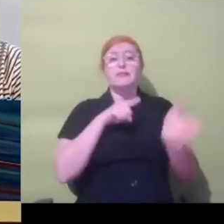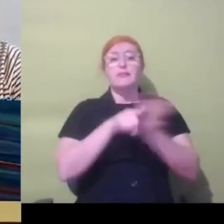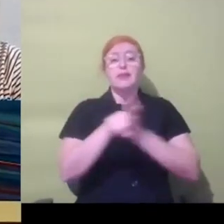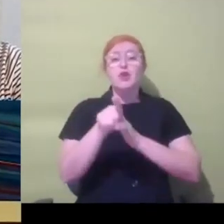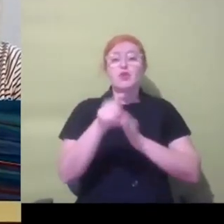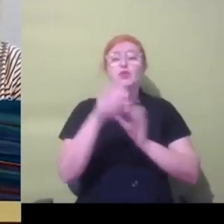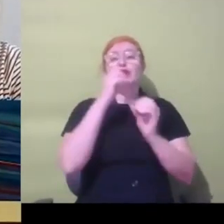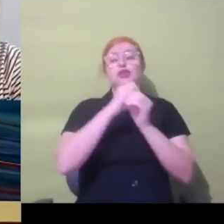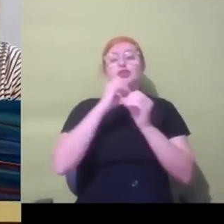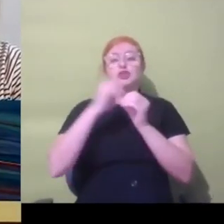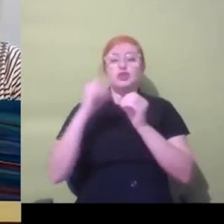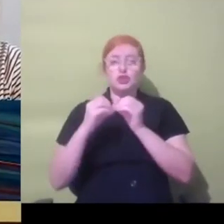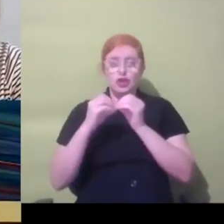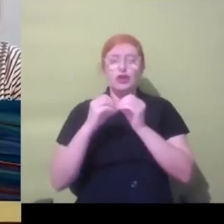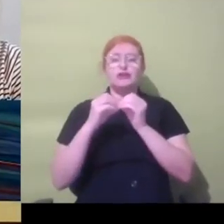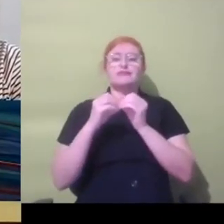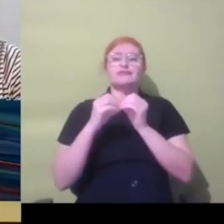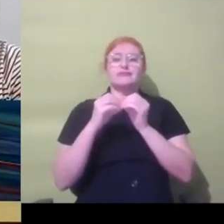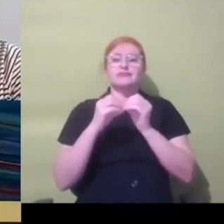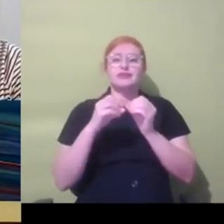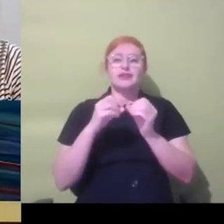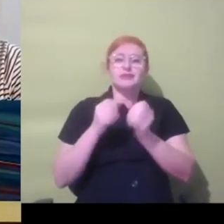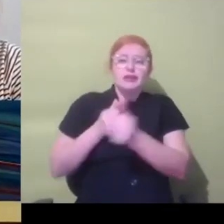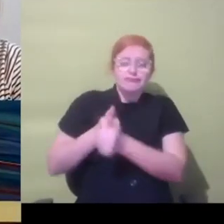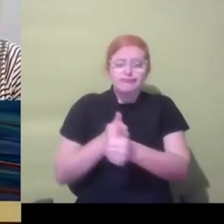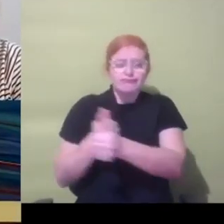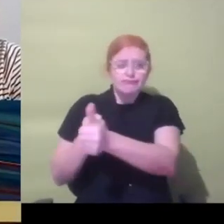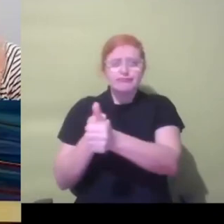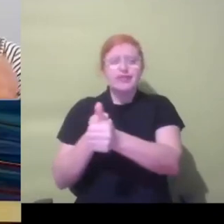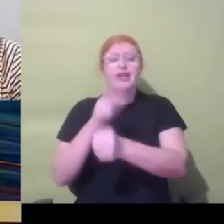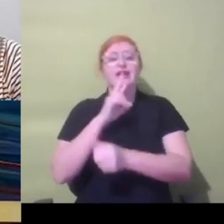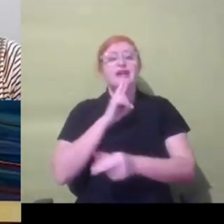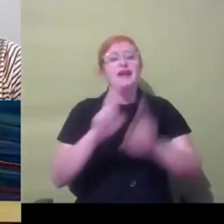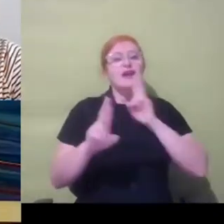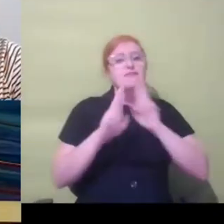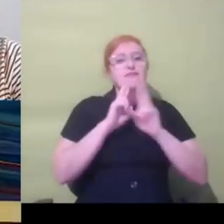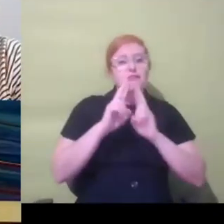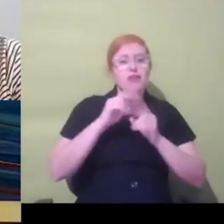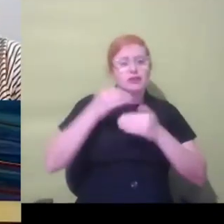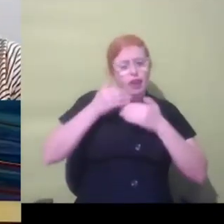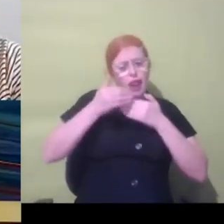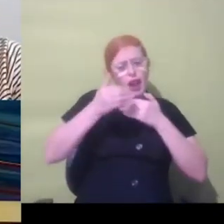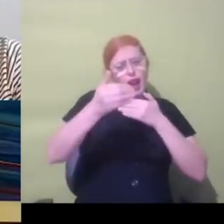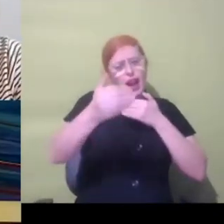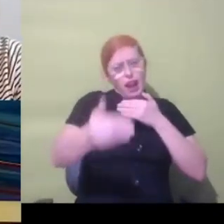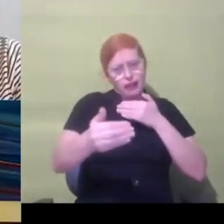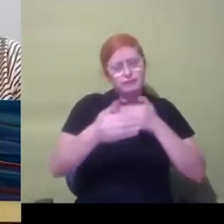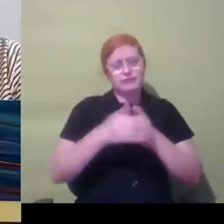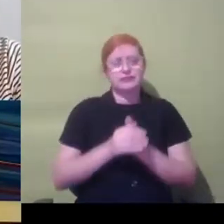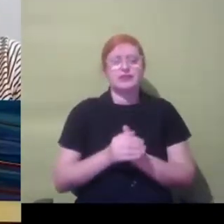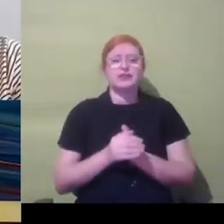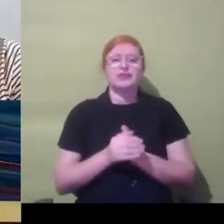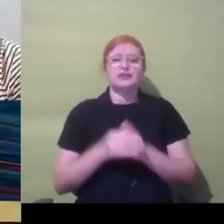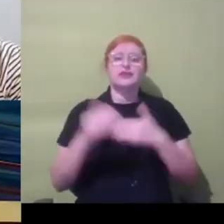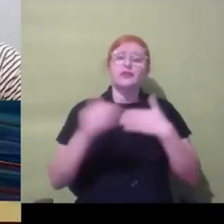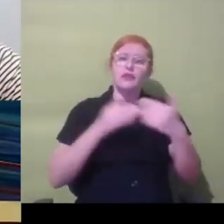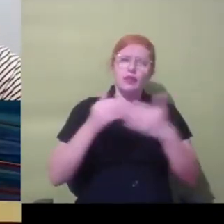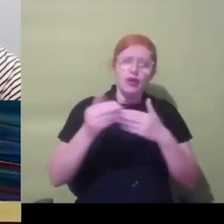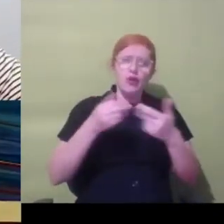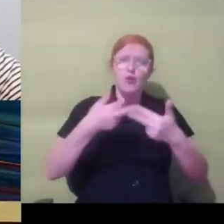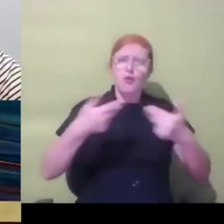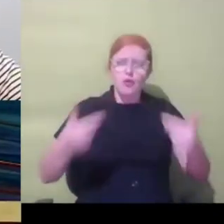vai funcionar para a gente guiar algumas respostas que a gente vai dar ao longo do processo. E qualquer coisa manda